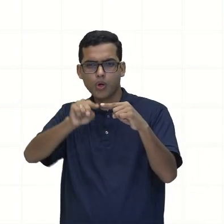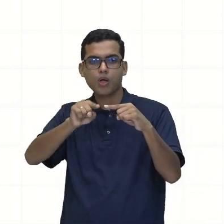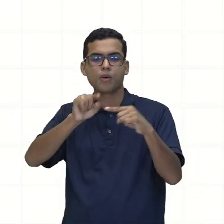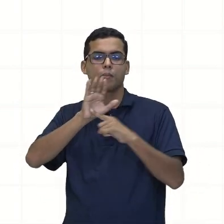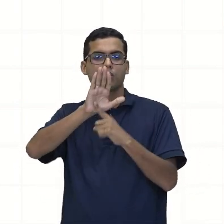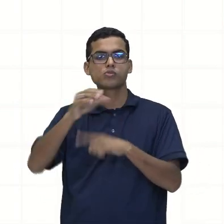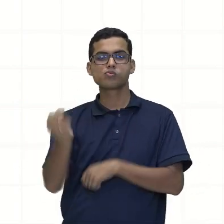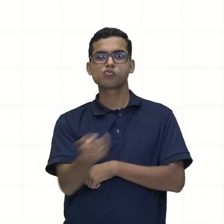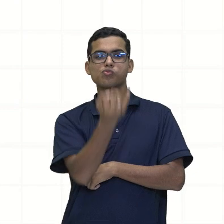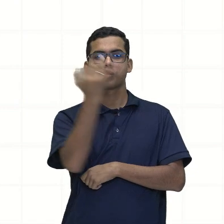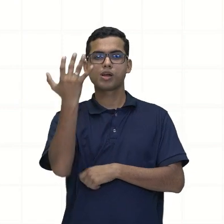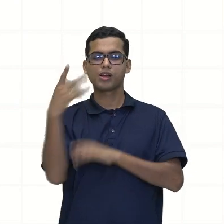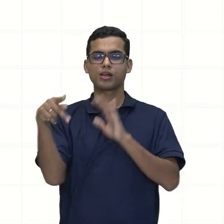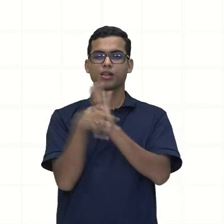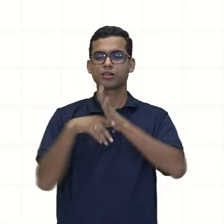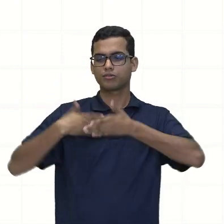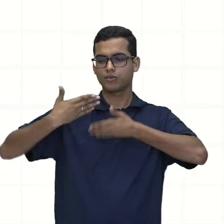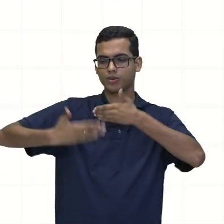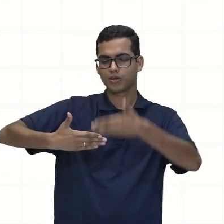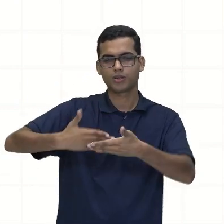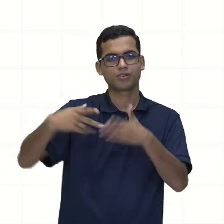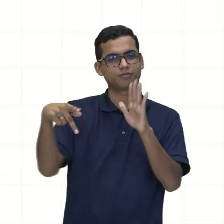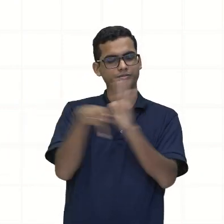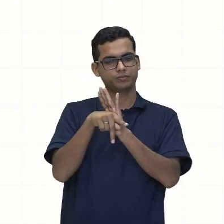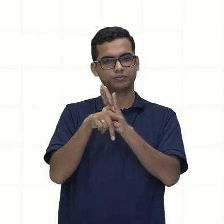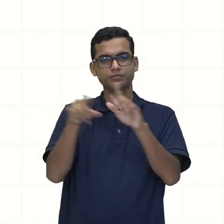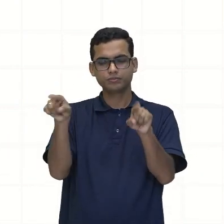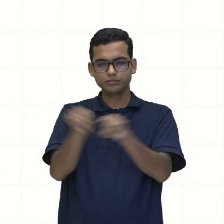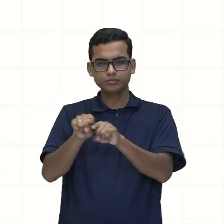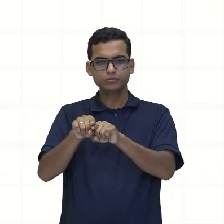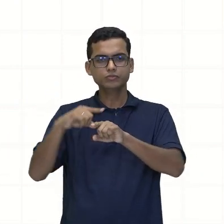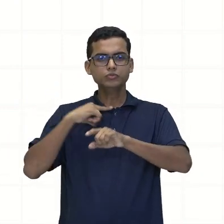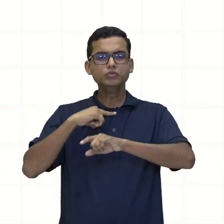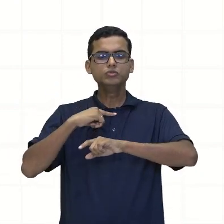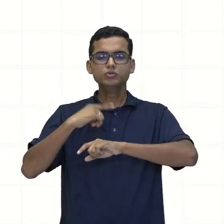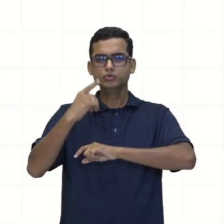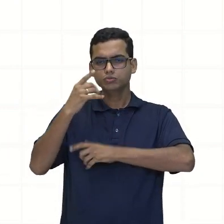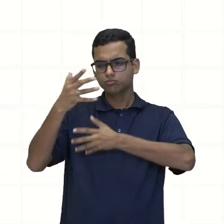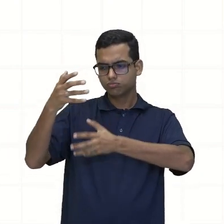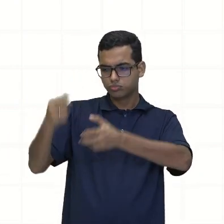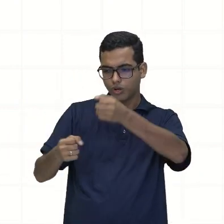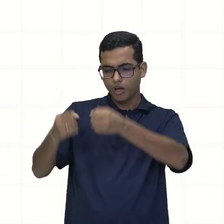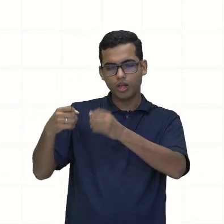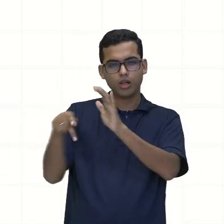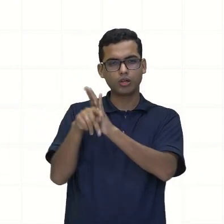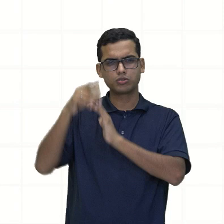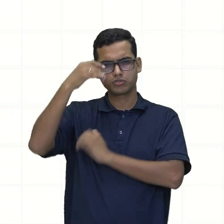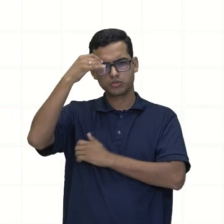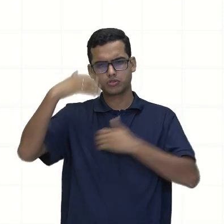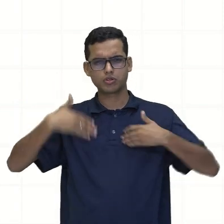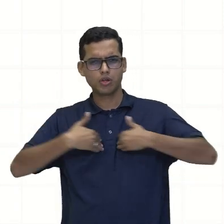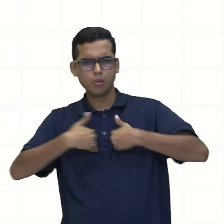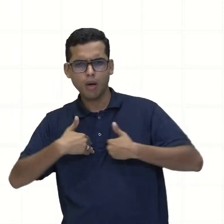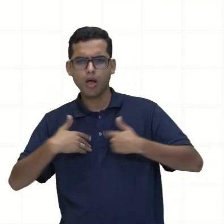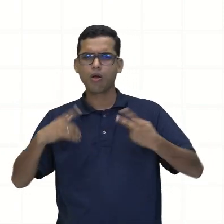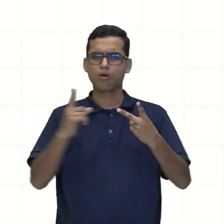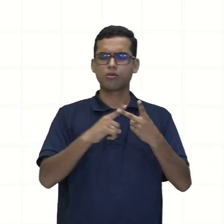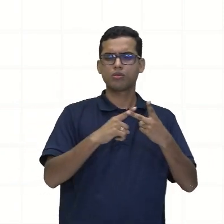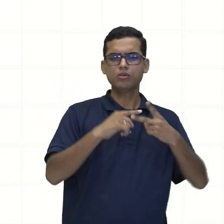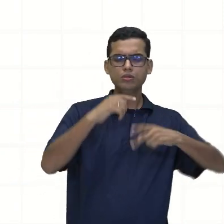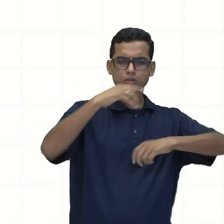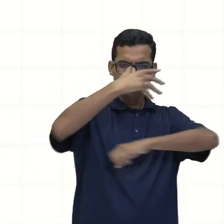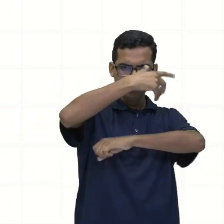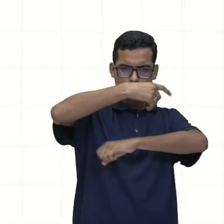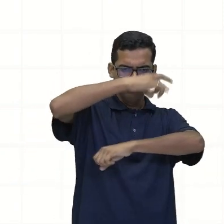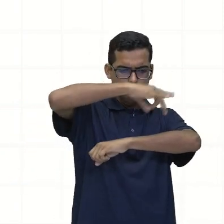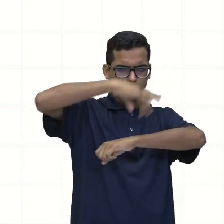colheitadeiras. Então, observem que a região Sudeste e Sul do Brasil, ela